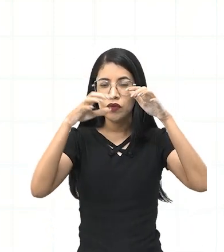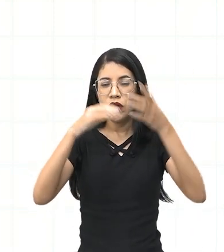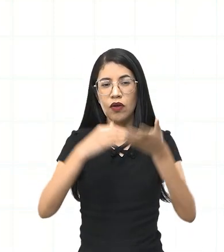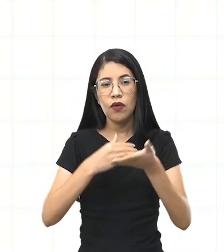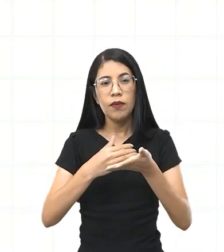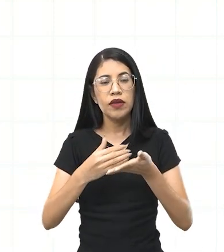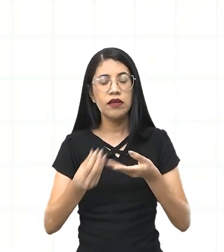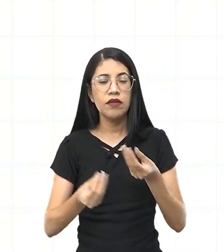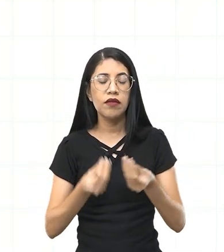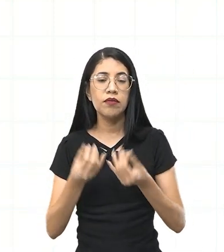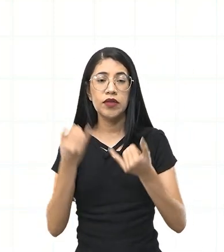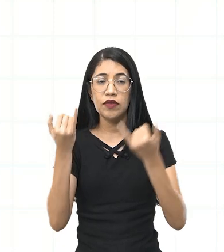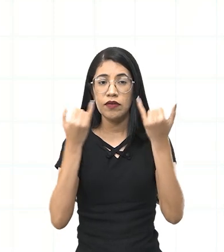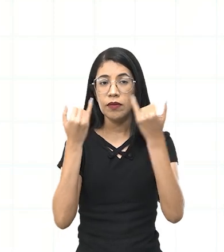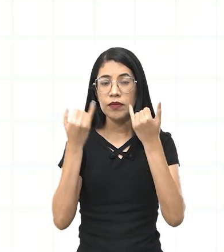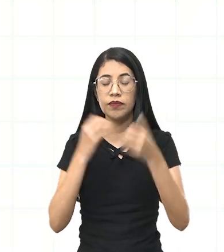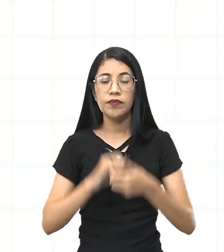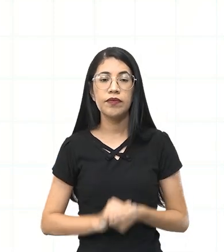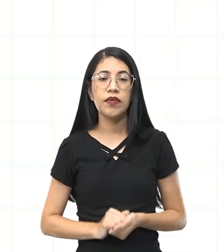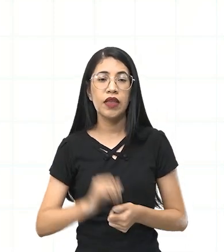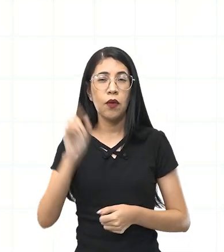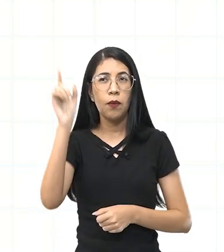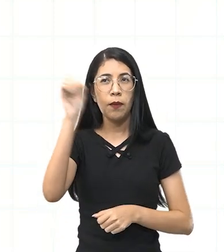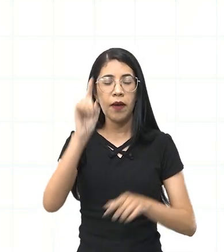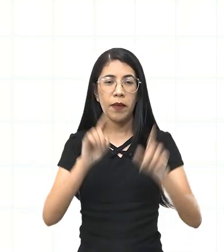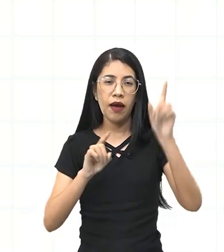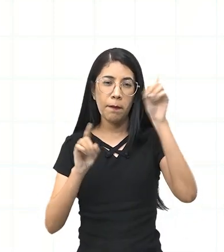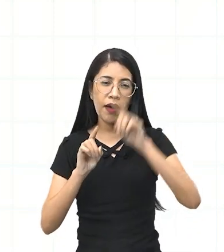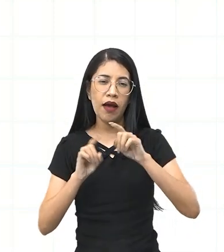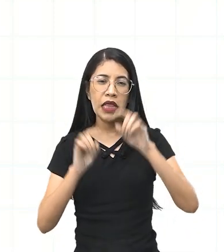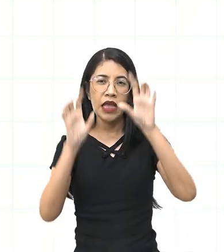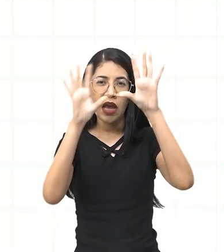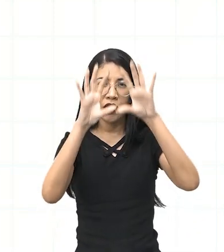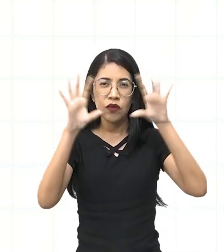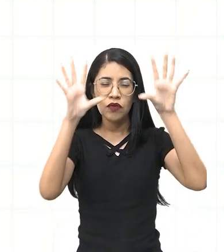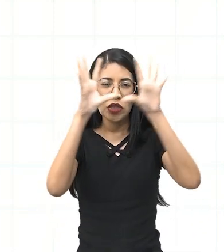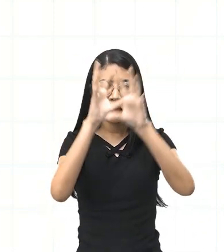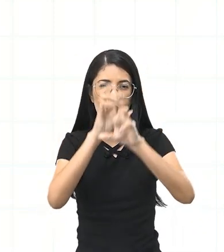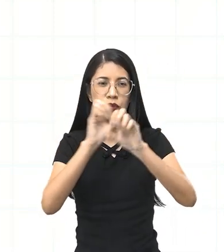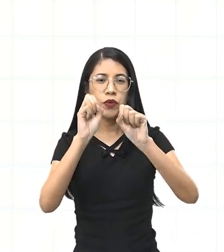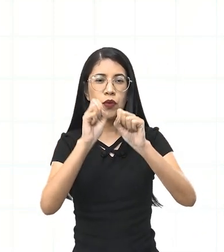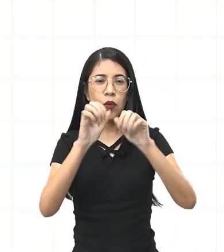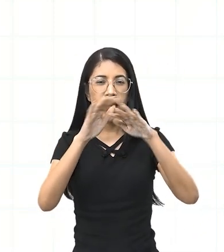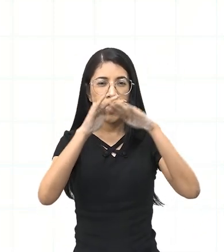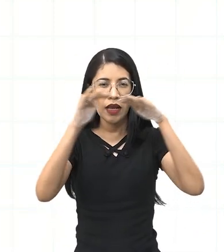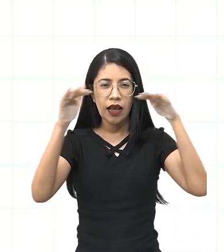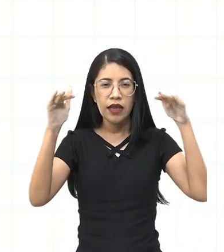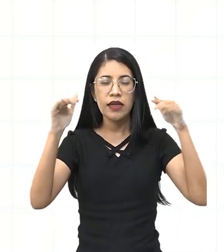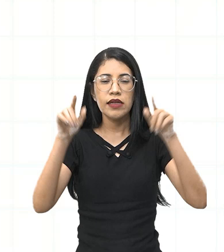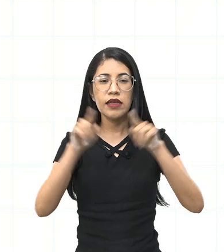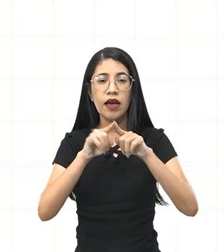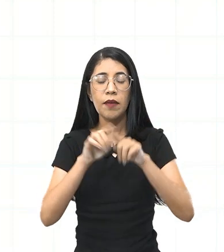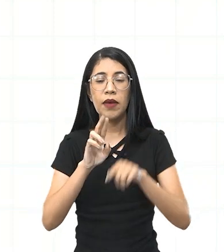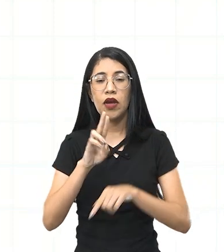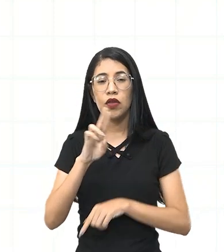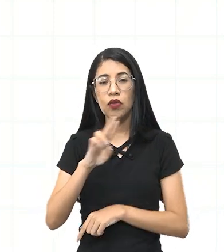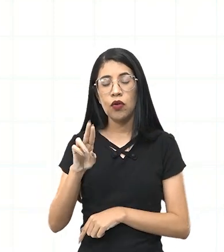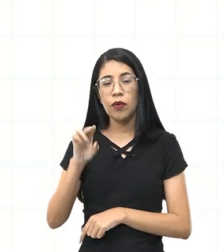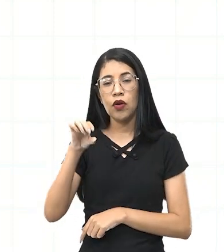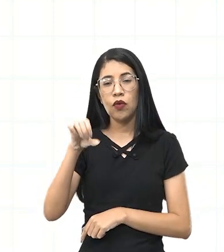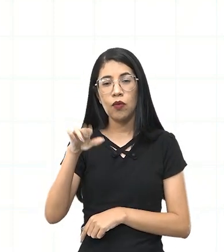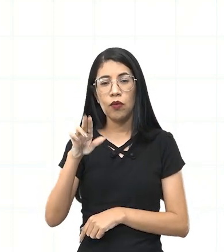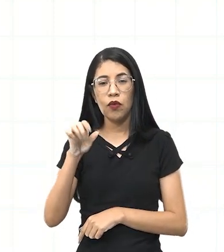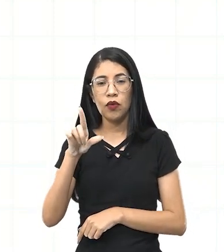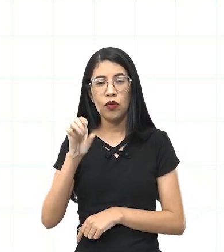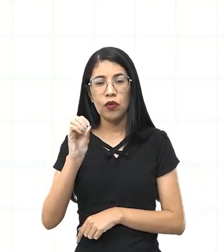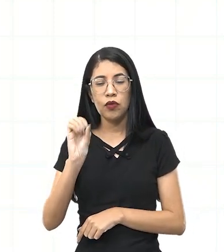temos informações. O raio nasce nas nuvens grandes e escuras que têm partes de baixo lisa. Elas são conhecidas como cúmulos nimbus e